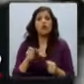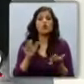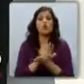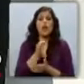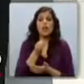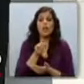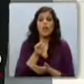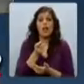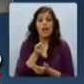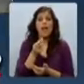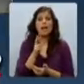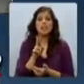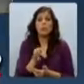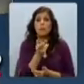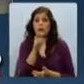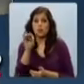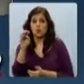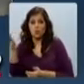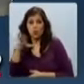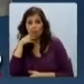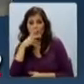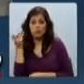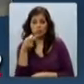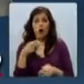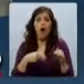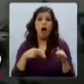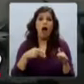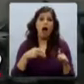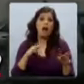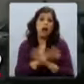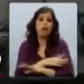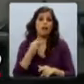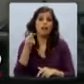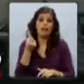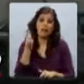que Paulo Lalanda Castro está indiciado por fraude fiscal e branqueamento de capitais.